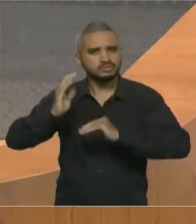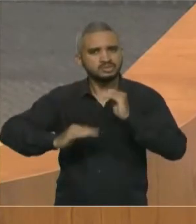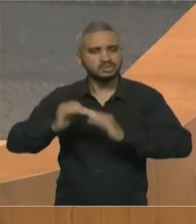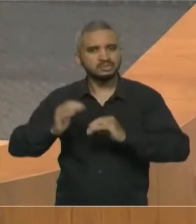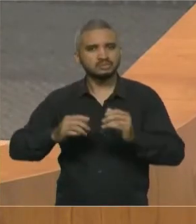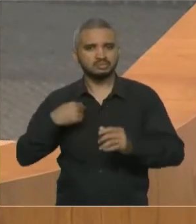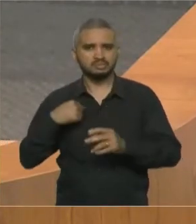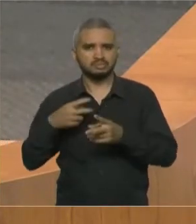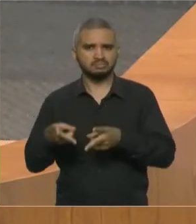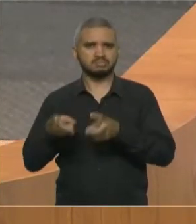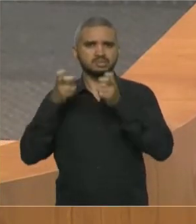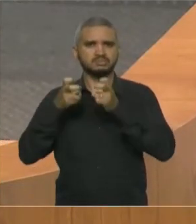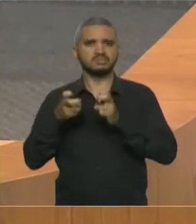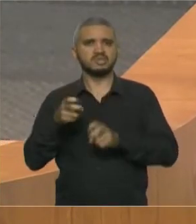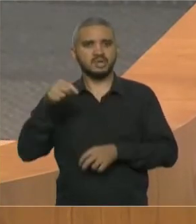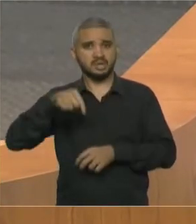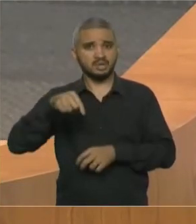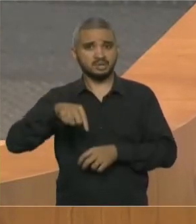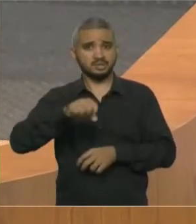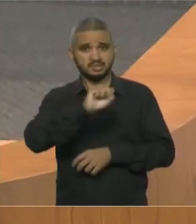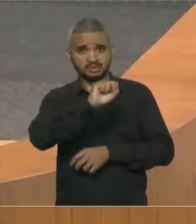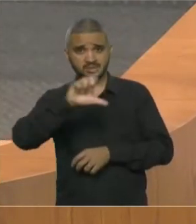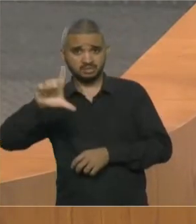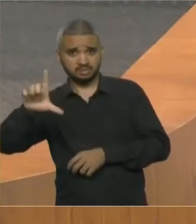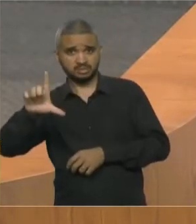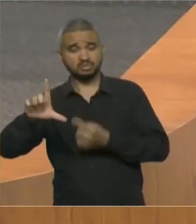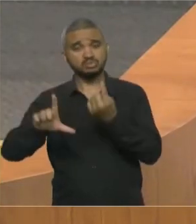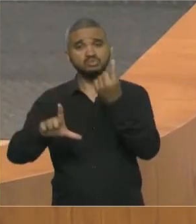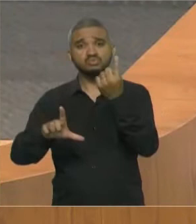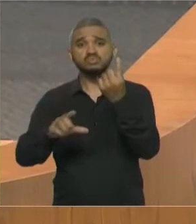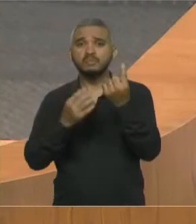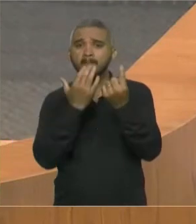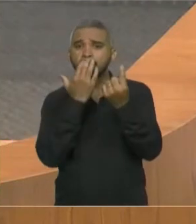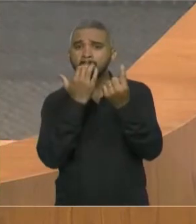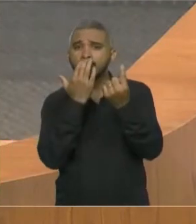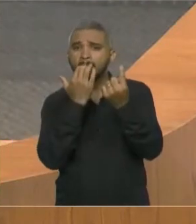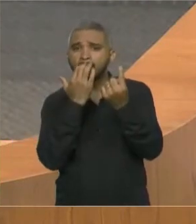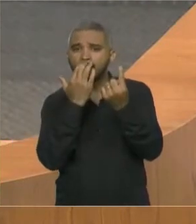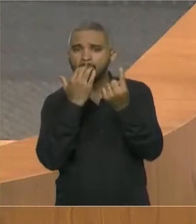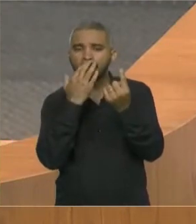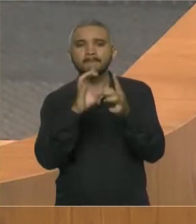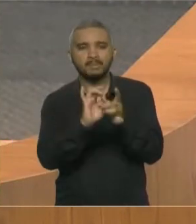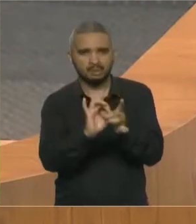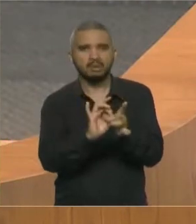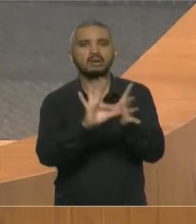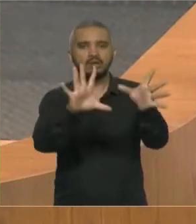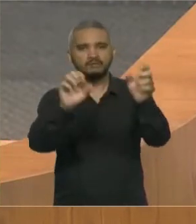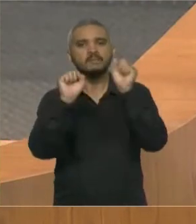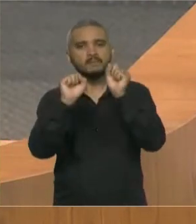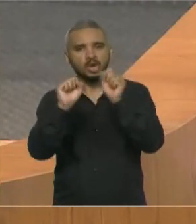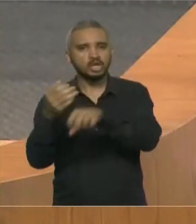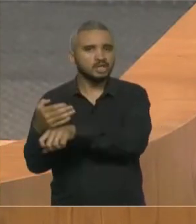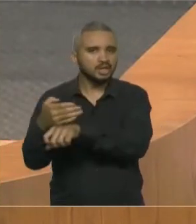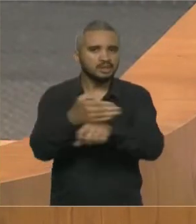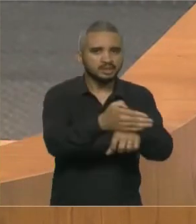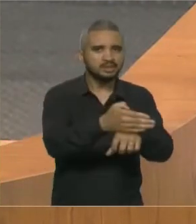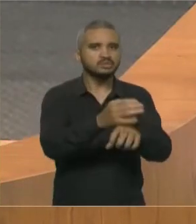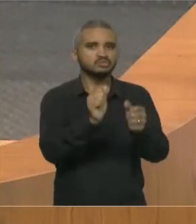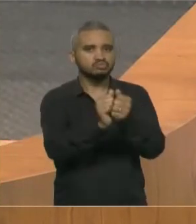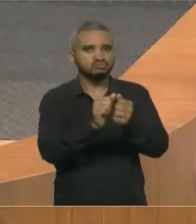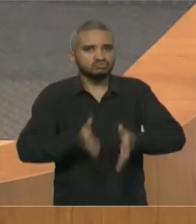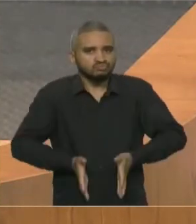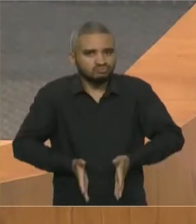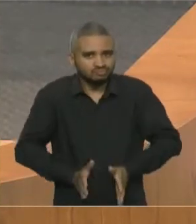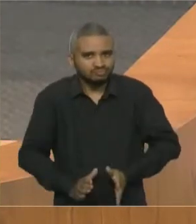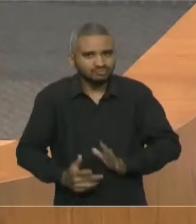Luís, somente a maternidade Marli Sarney é quem permite a entrada das doulas no centro cirúrgico durante o parto. Tendo